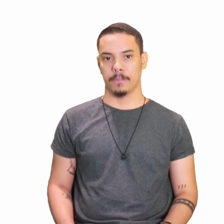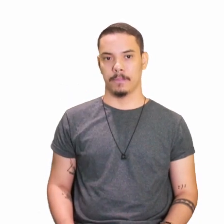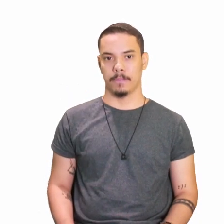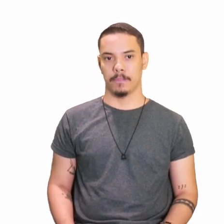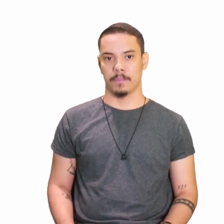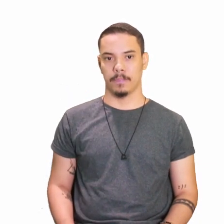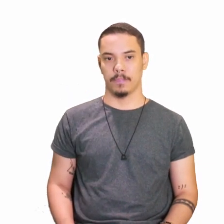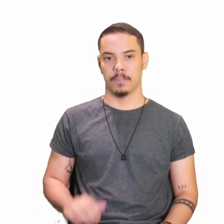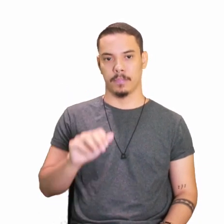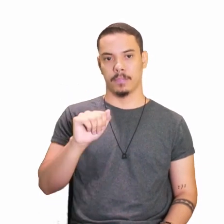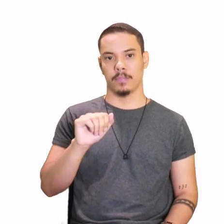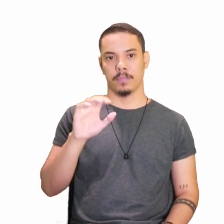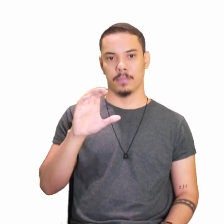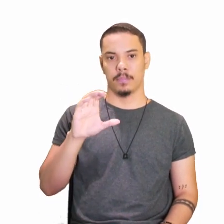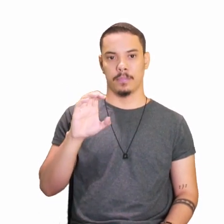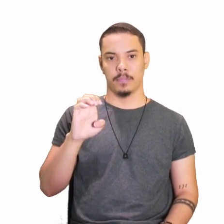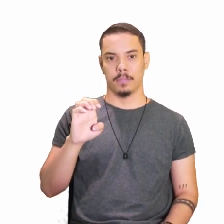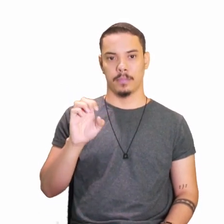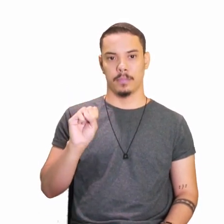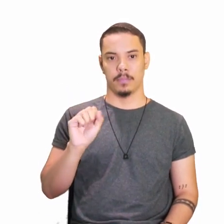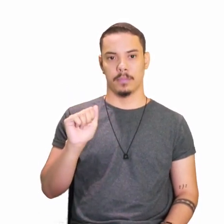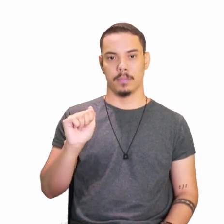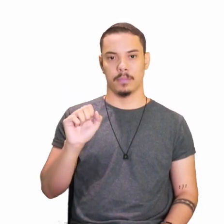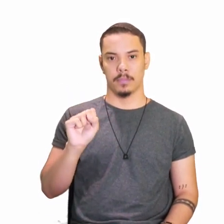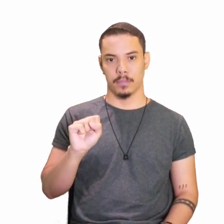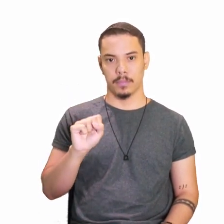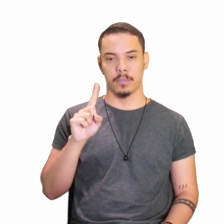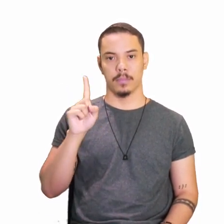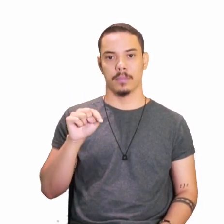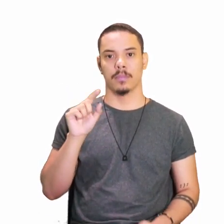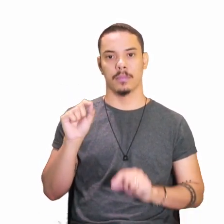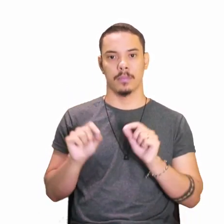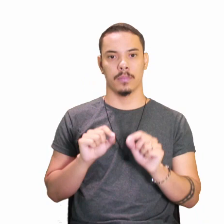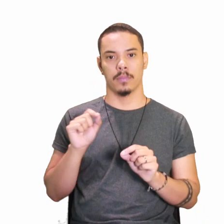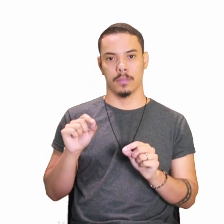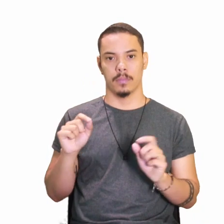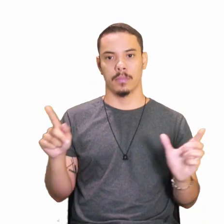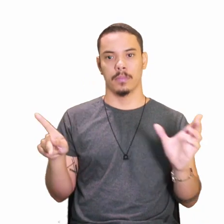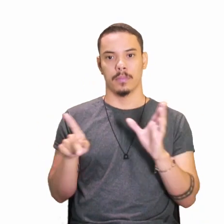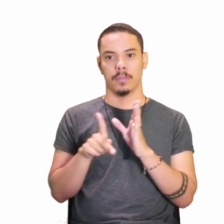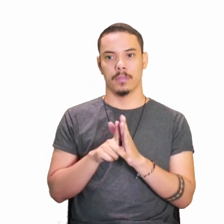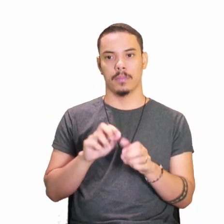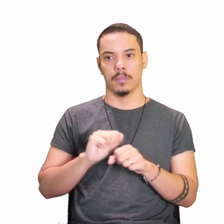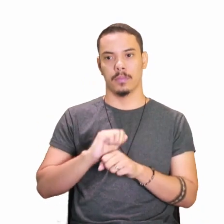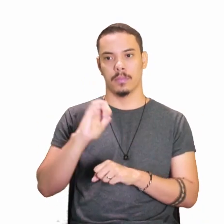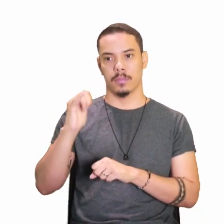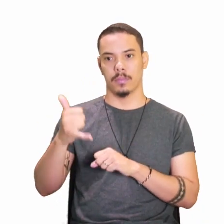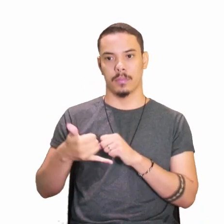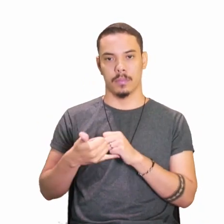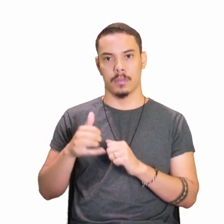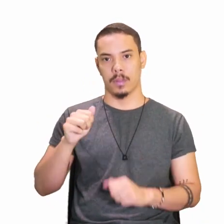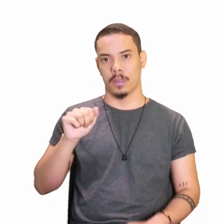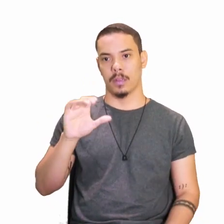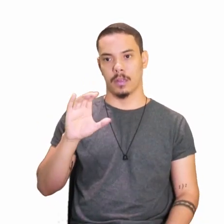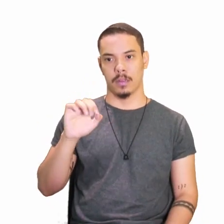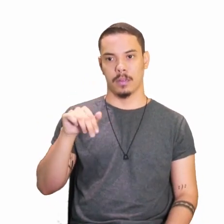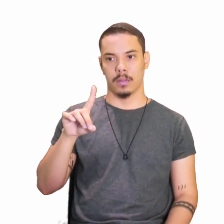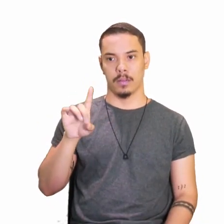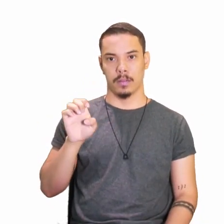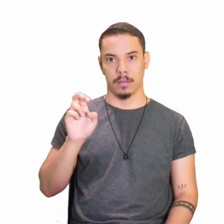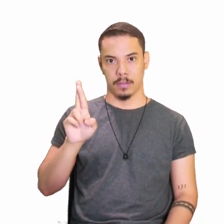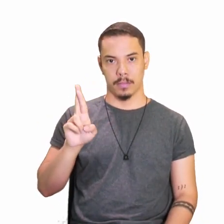acesas preste atenção é particípio adjetivo de acender